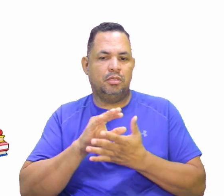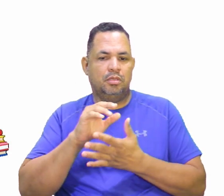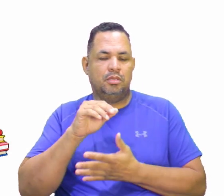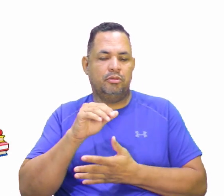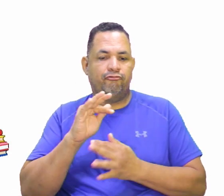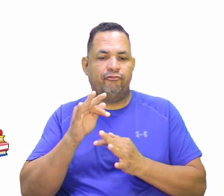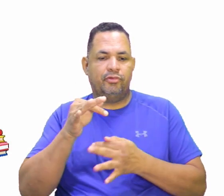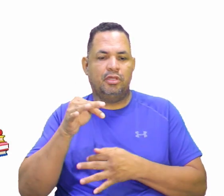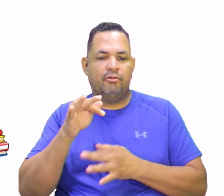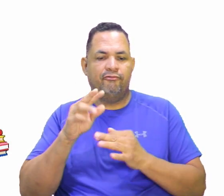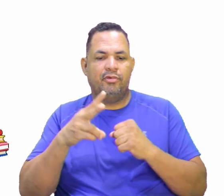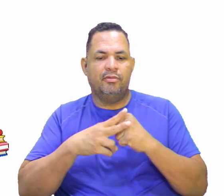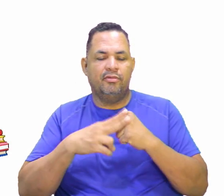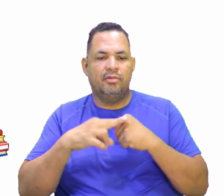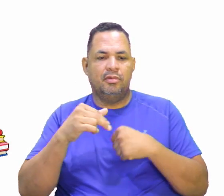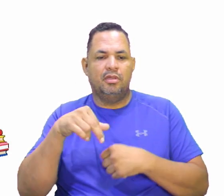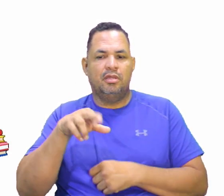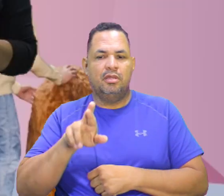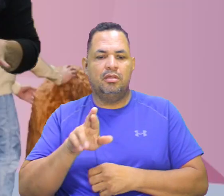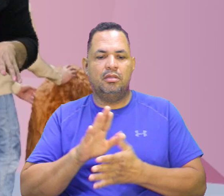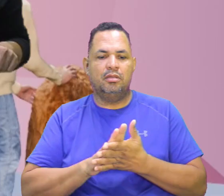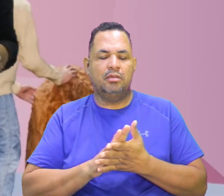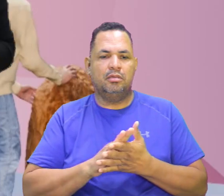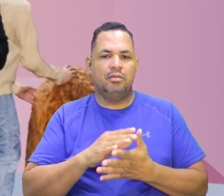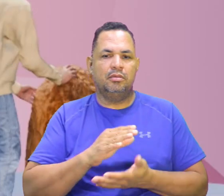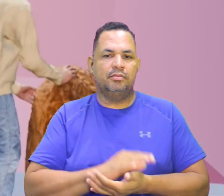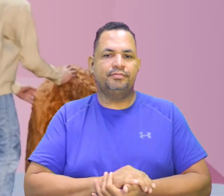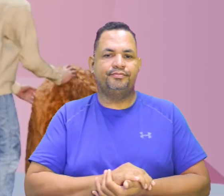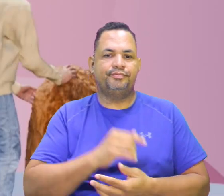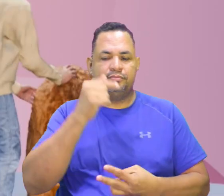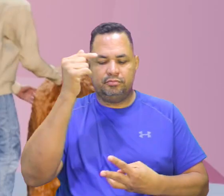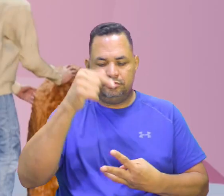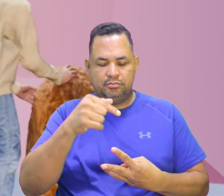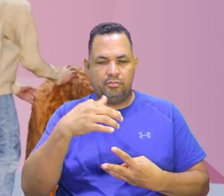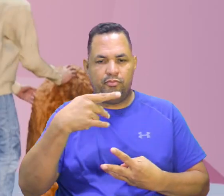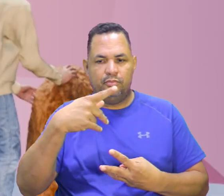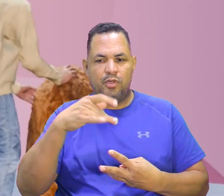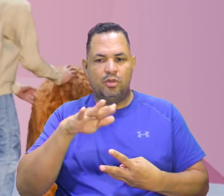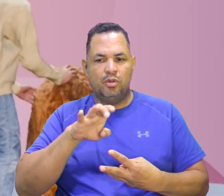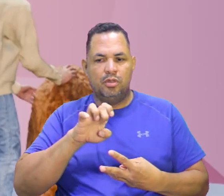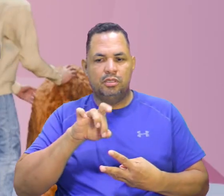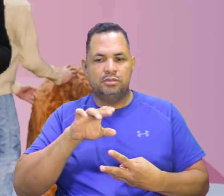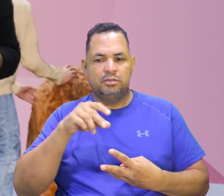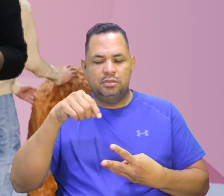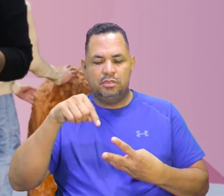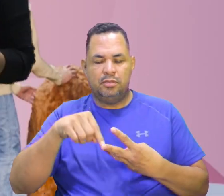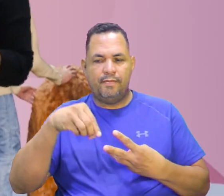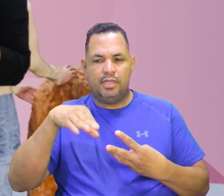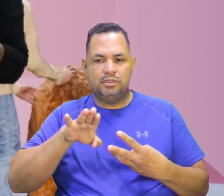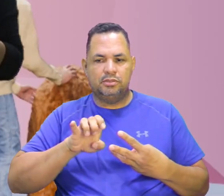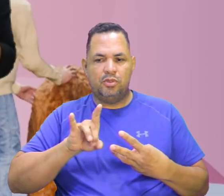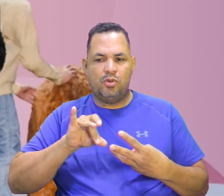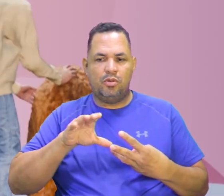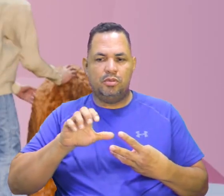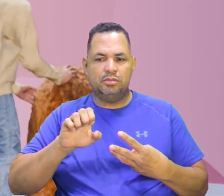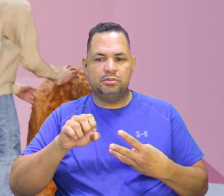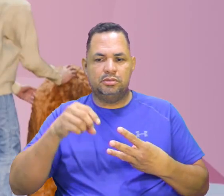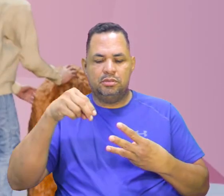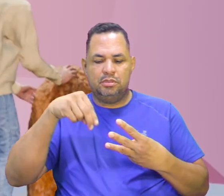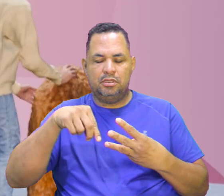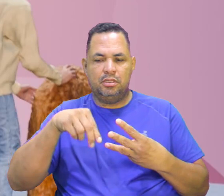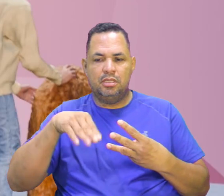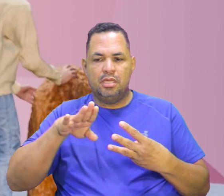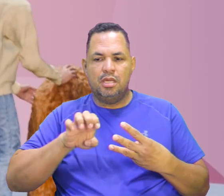aí para vocês essa questão da próclise, mesóclise e ênclise? Ficou mais